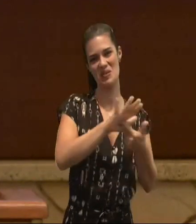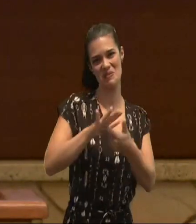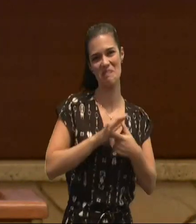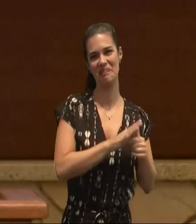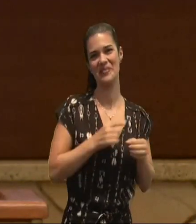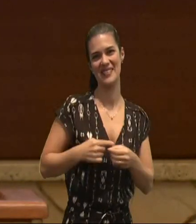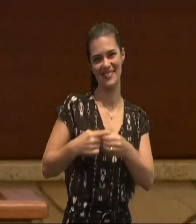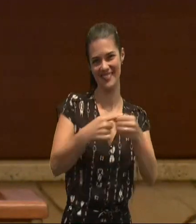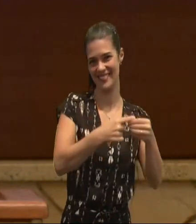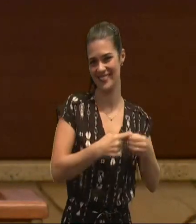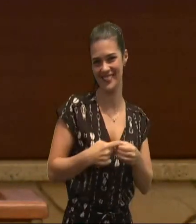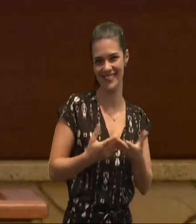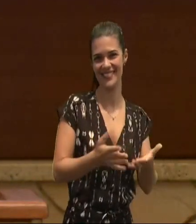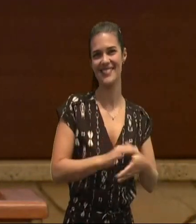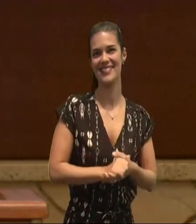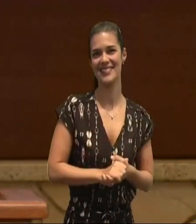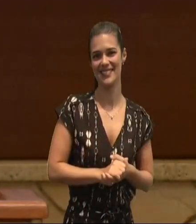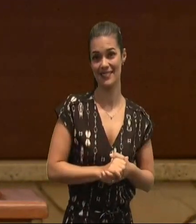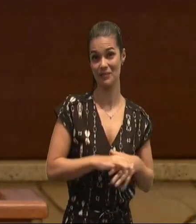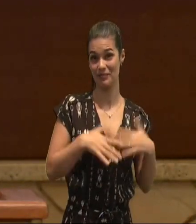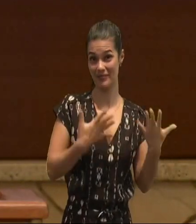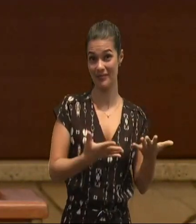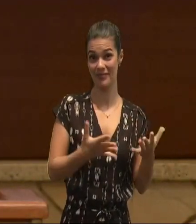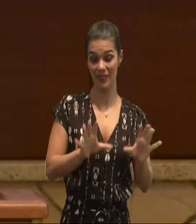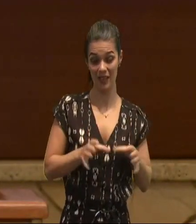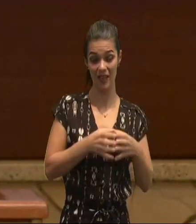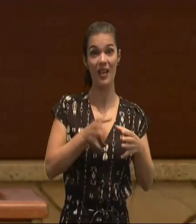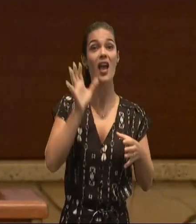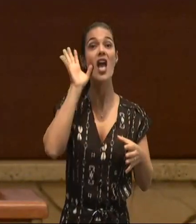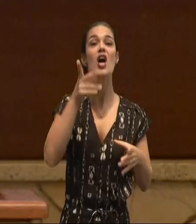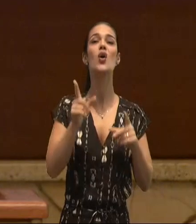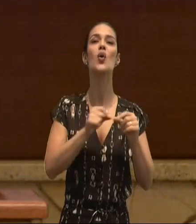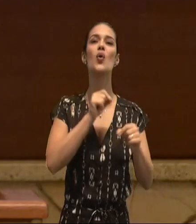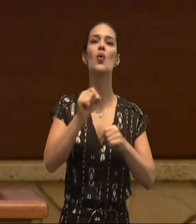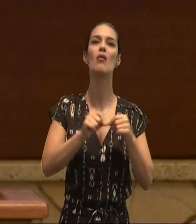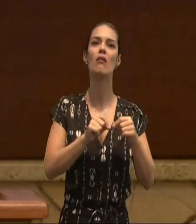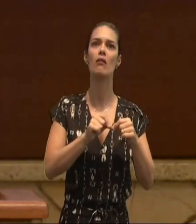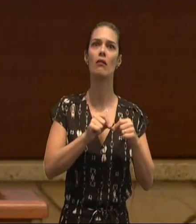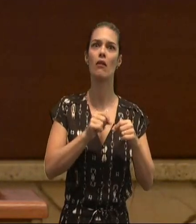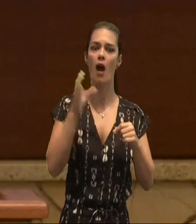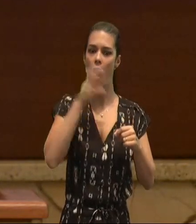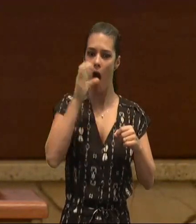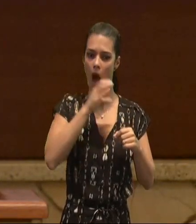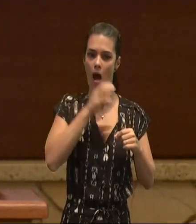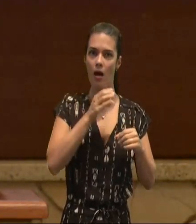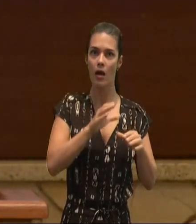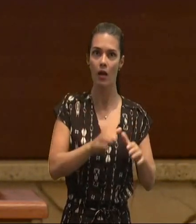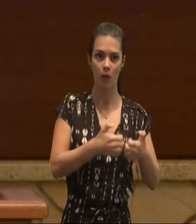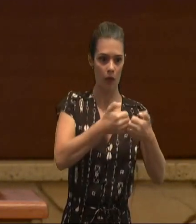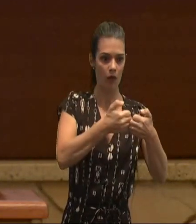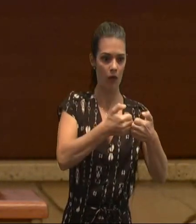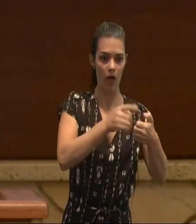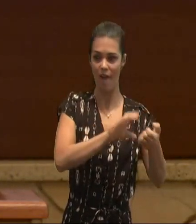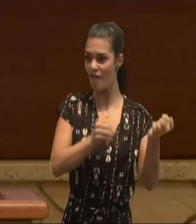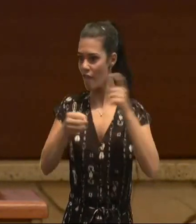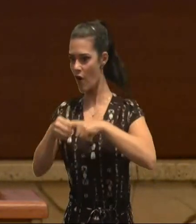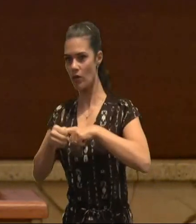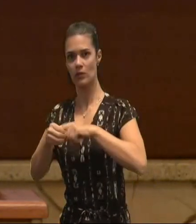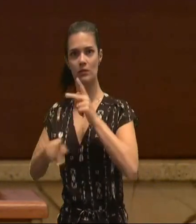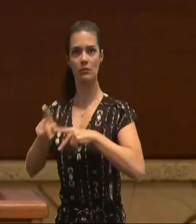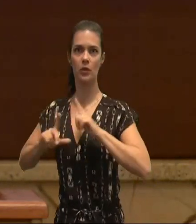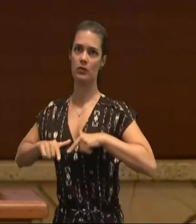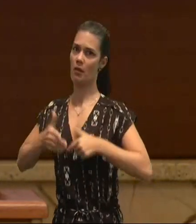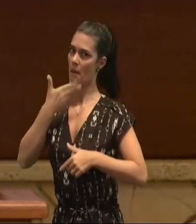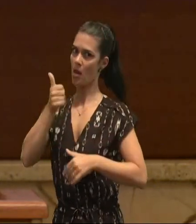povo. Eles então decidem devolver o quanto antes à casa de Deus a arca